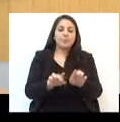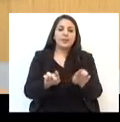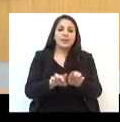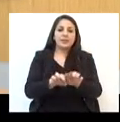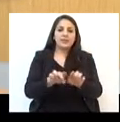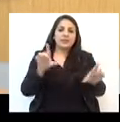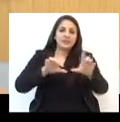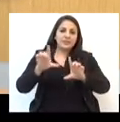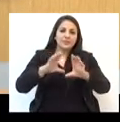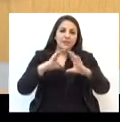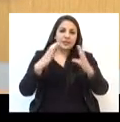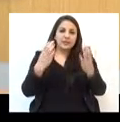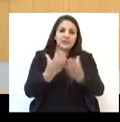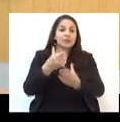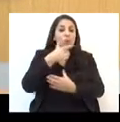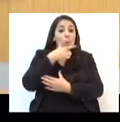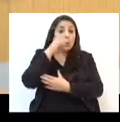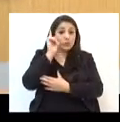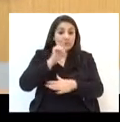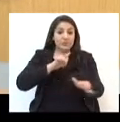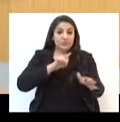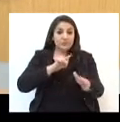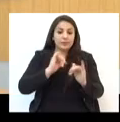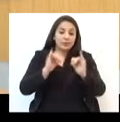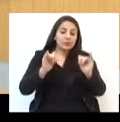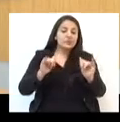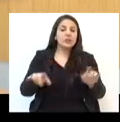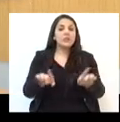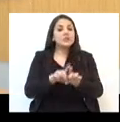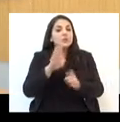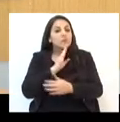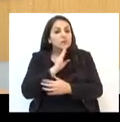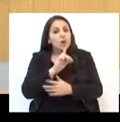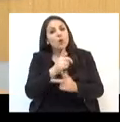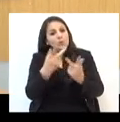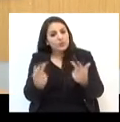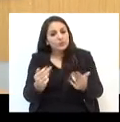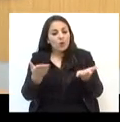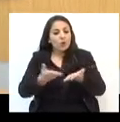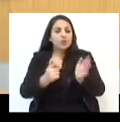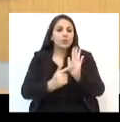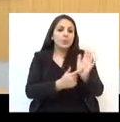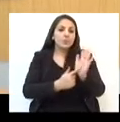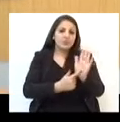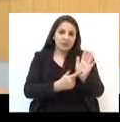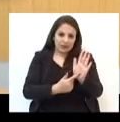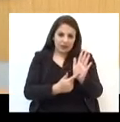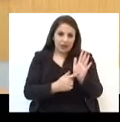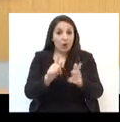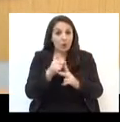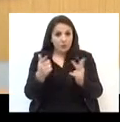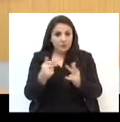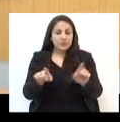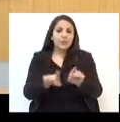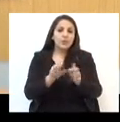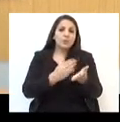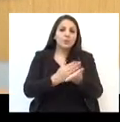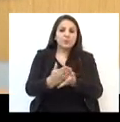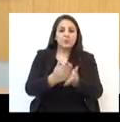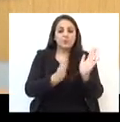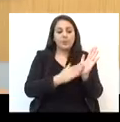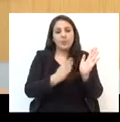você conheceu parte delas. E hoje iremos apresentar o restante. Iniciamos pela proposta do vereador Alberi